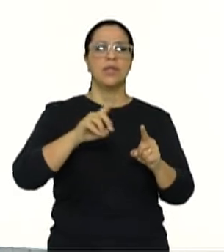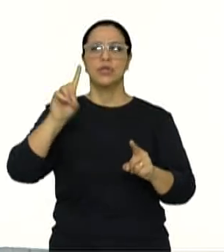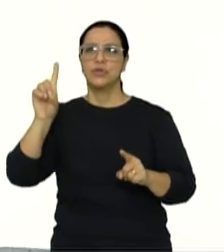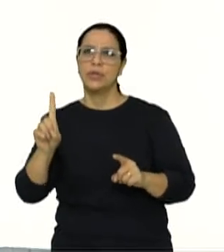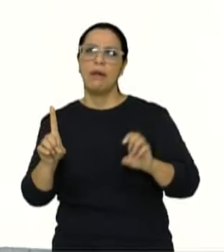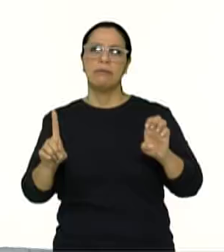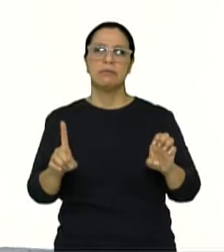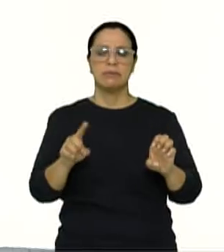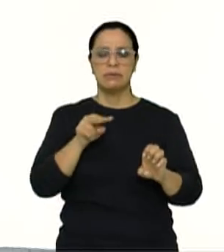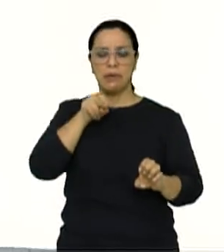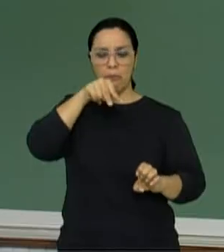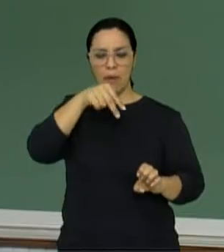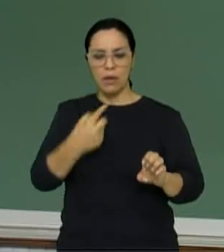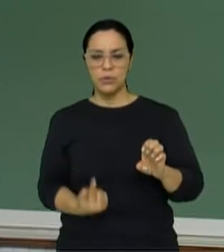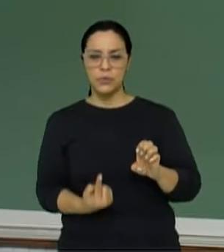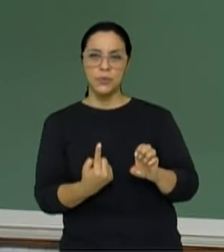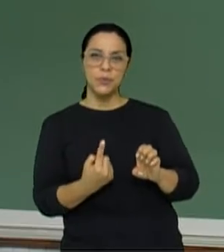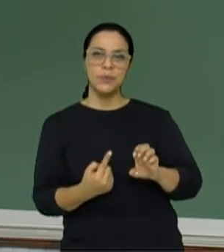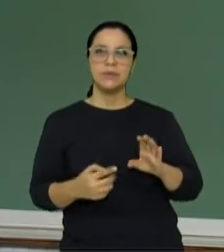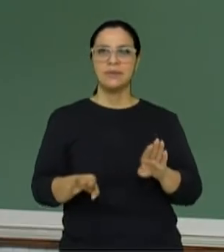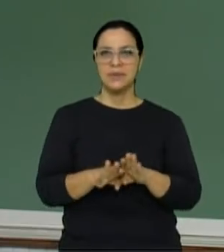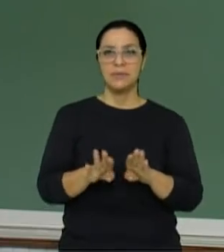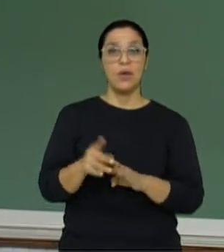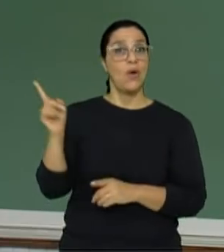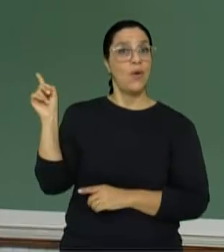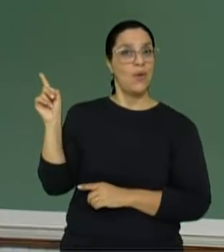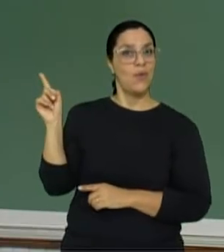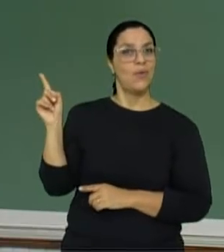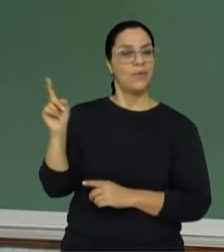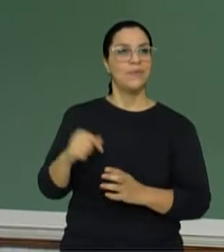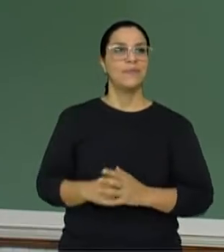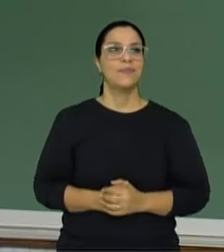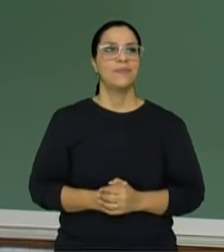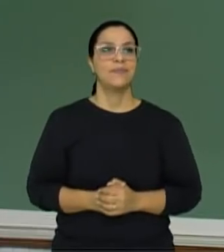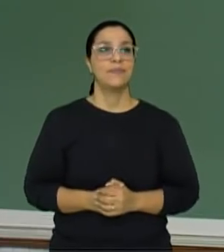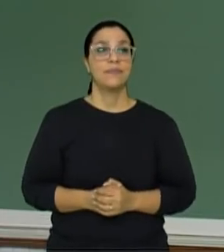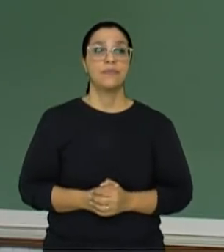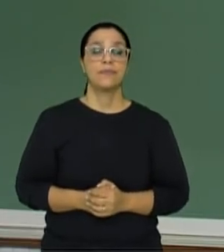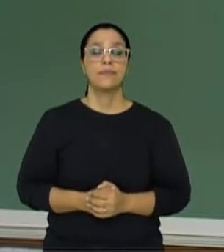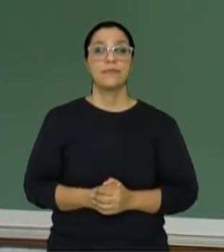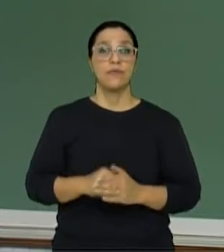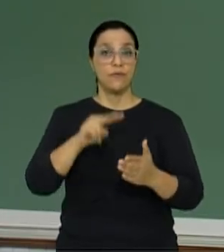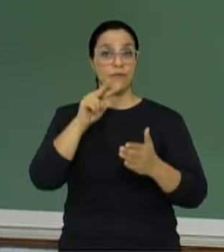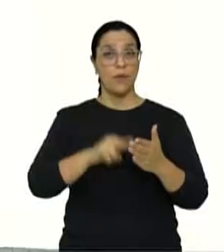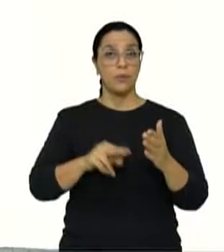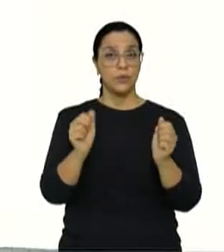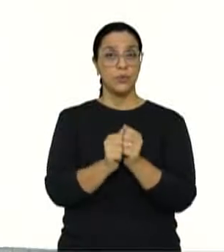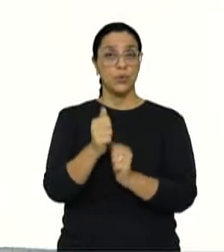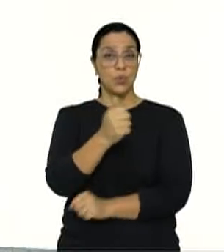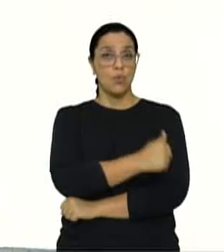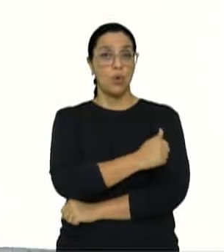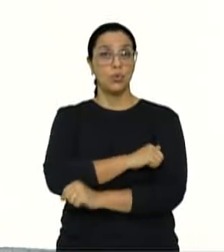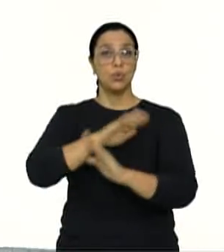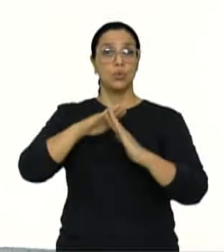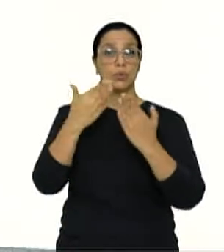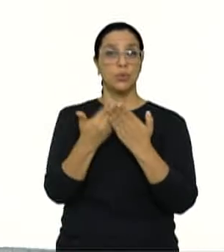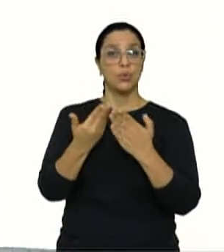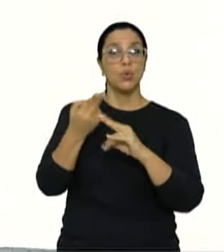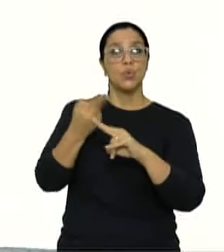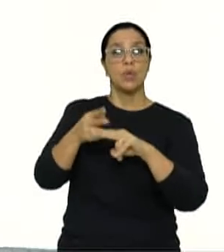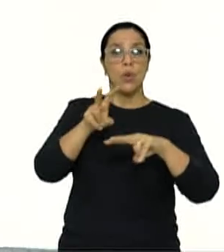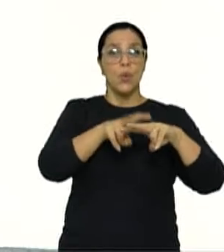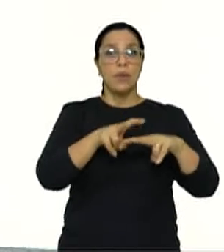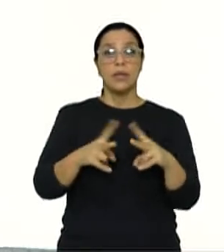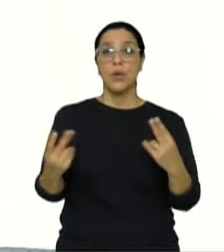tá? Beleza? Vamos ver um outro probleminha aí, Acompanhe comigo na leitura. Os alunos de uma escola utilizaram